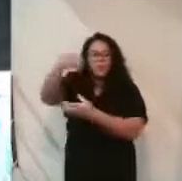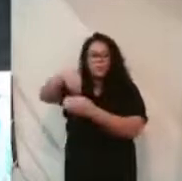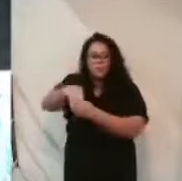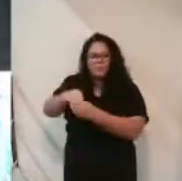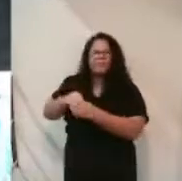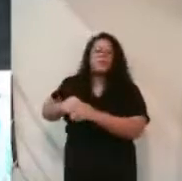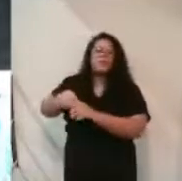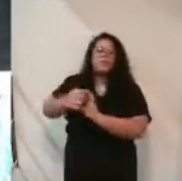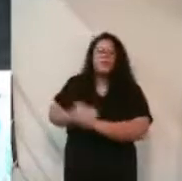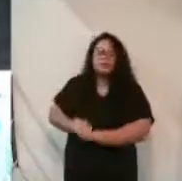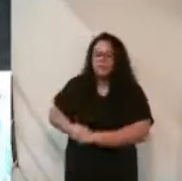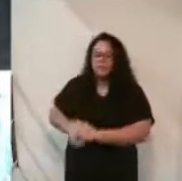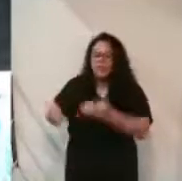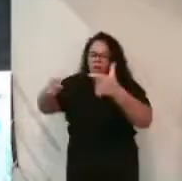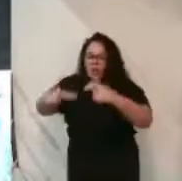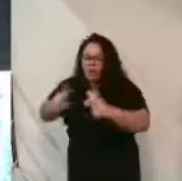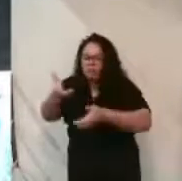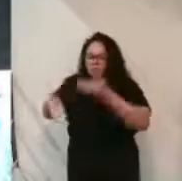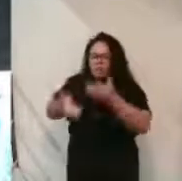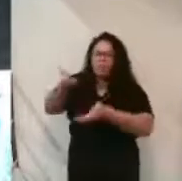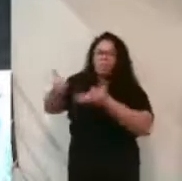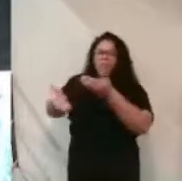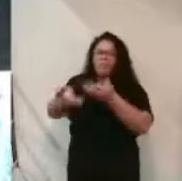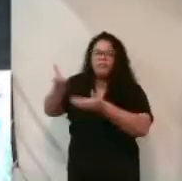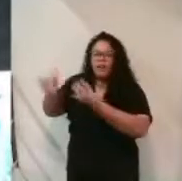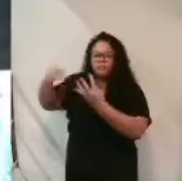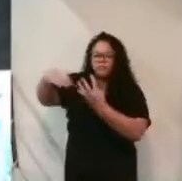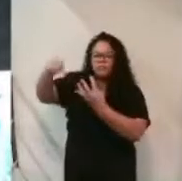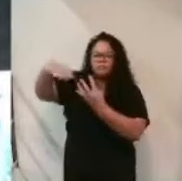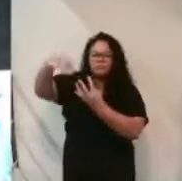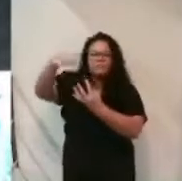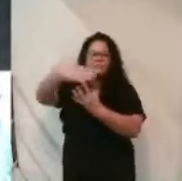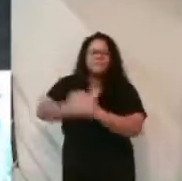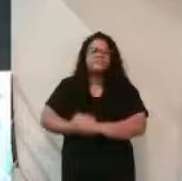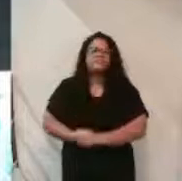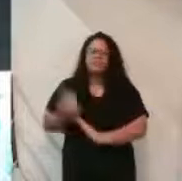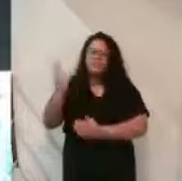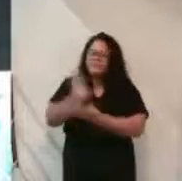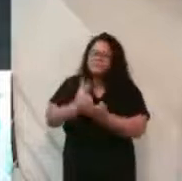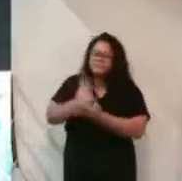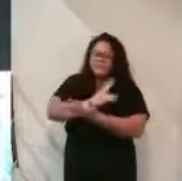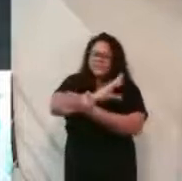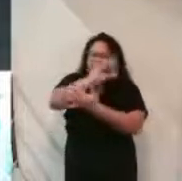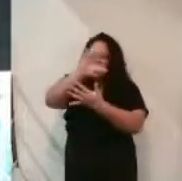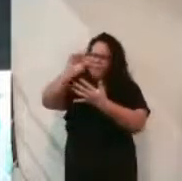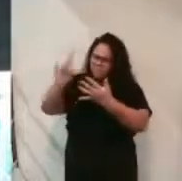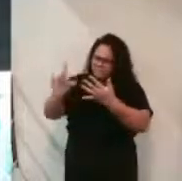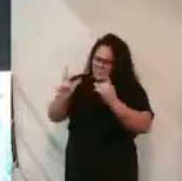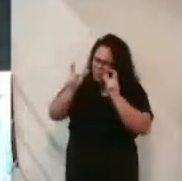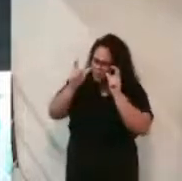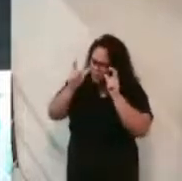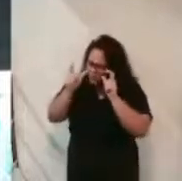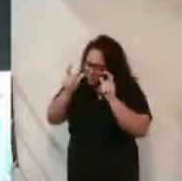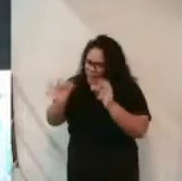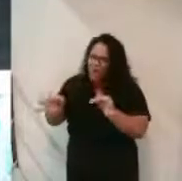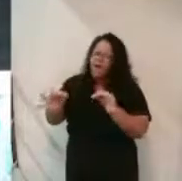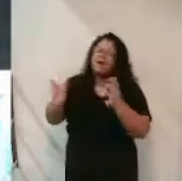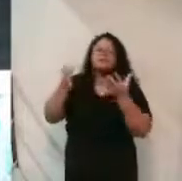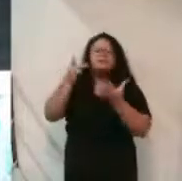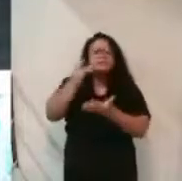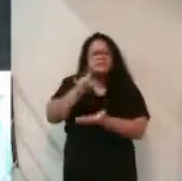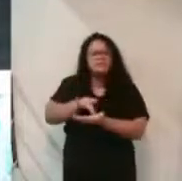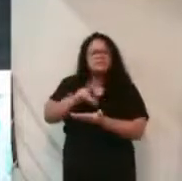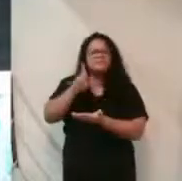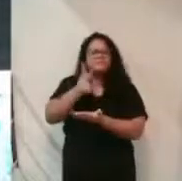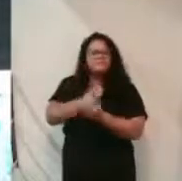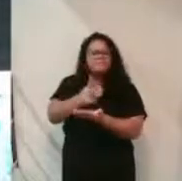o cuidado com que libera uma licença, sabe? Toda a atenção, sabe? A gente está